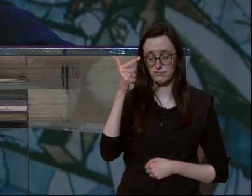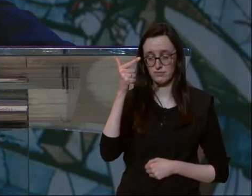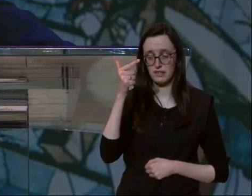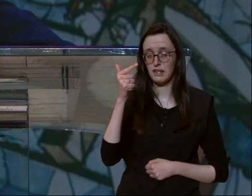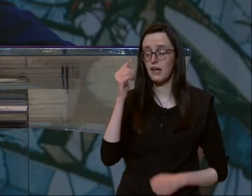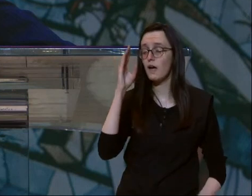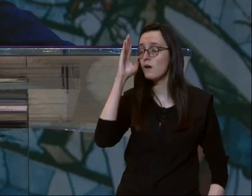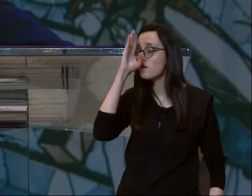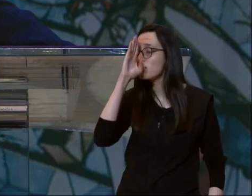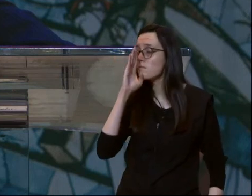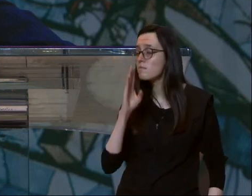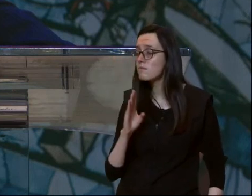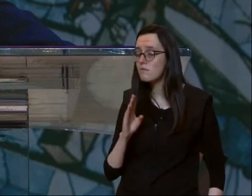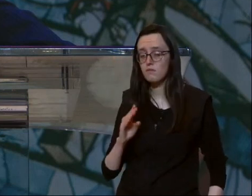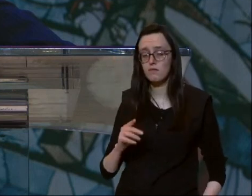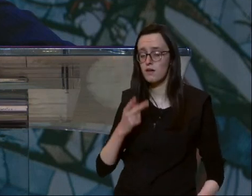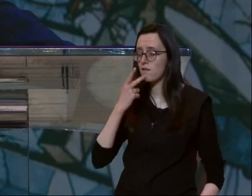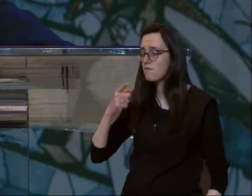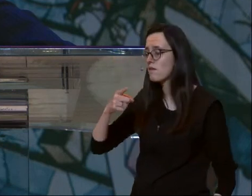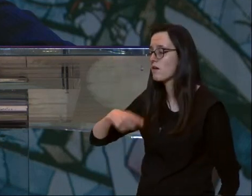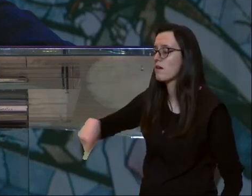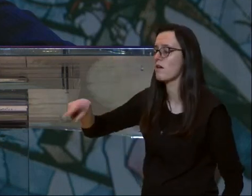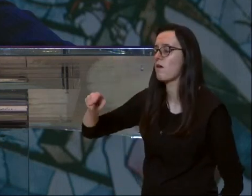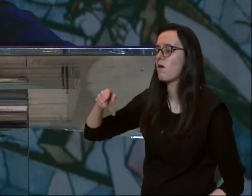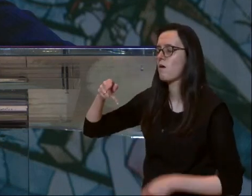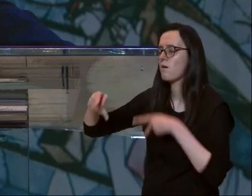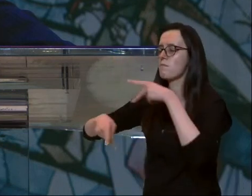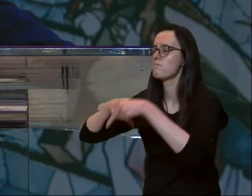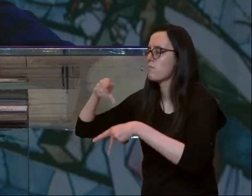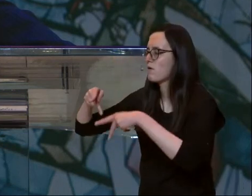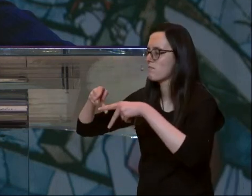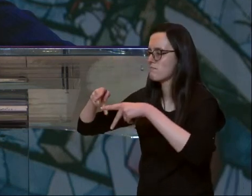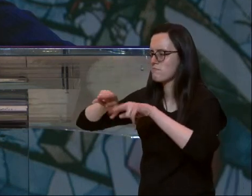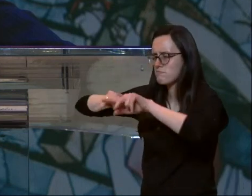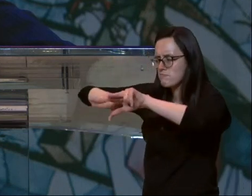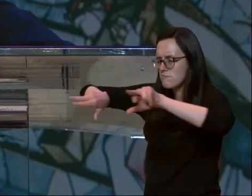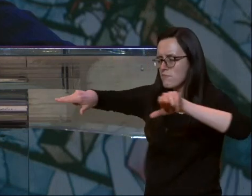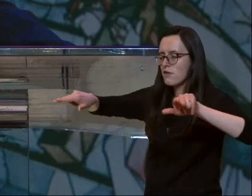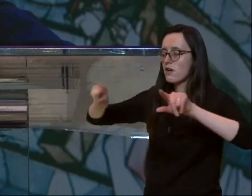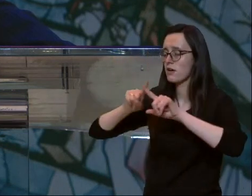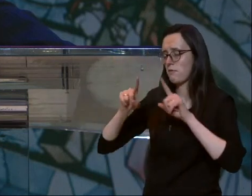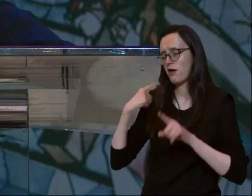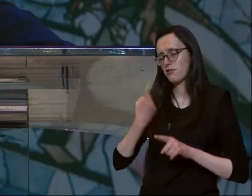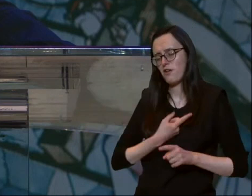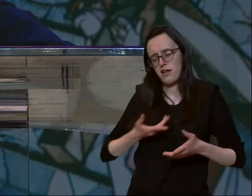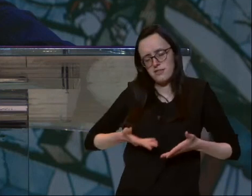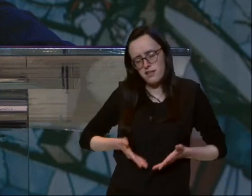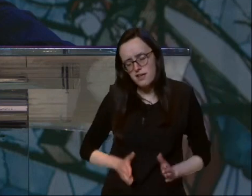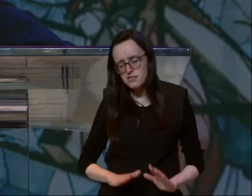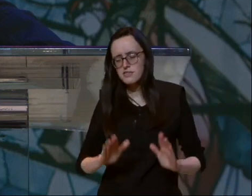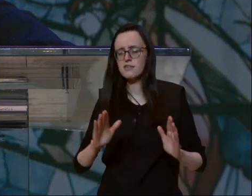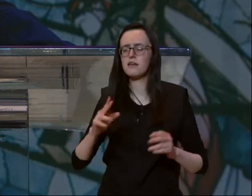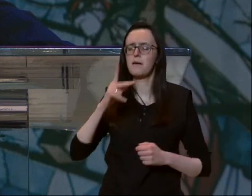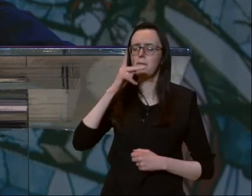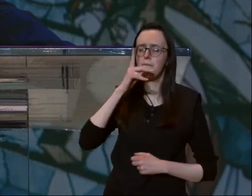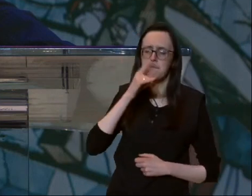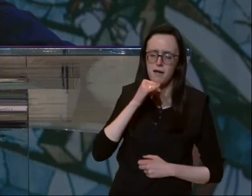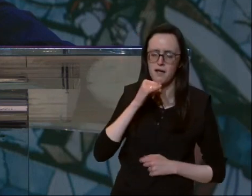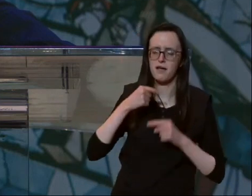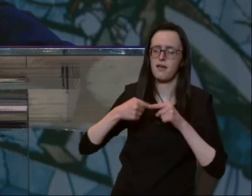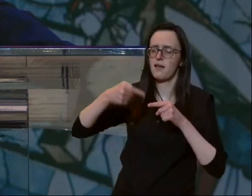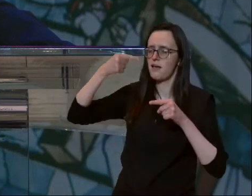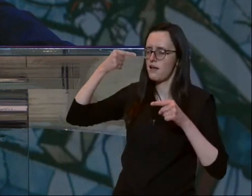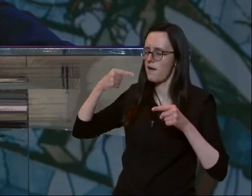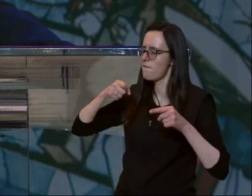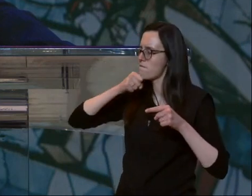chamado povo do jeitinho. Mas é a pátria em que nós nascemos, nossos pais,